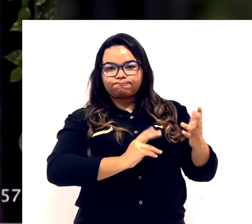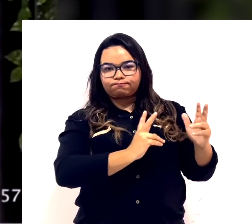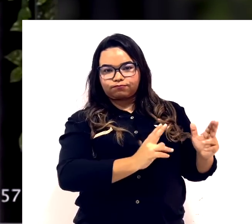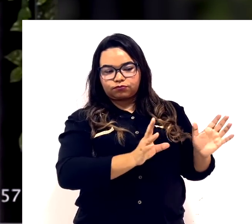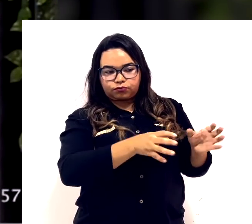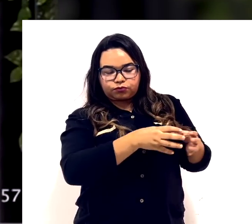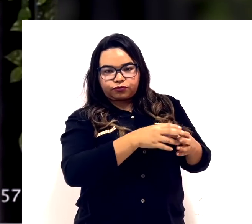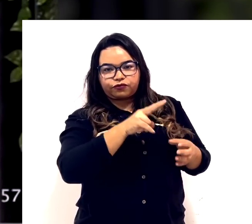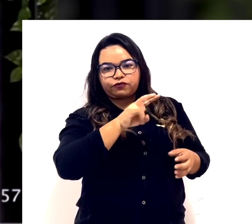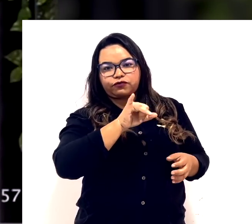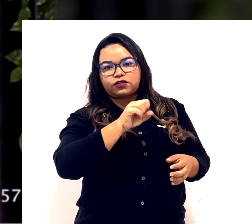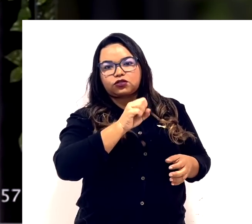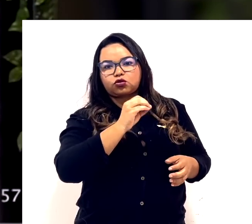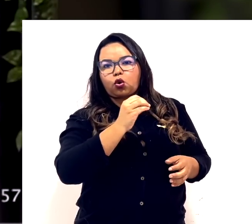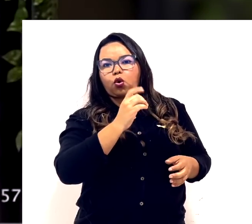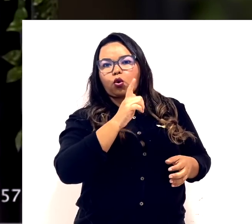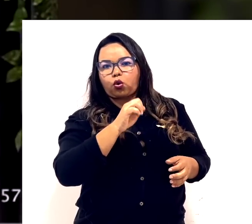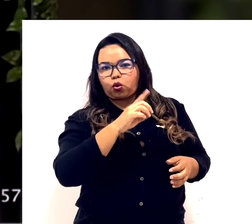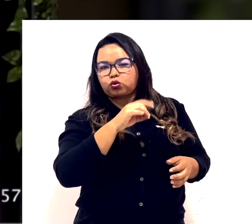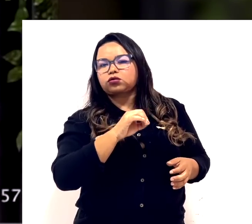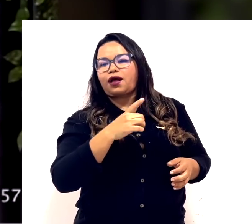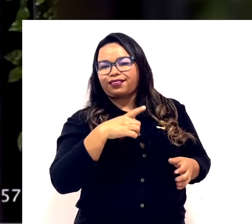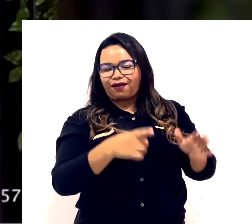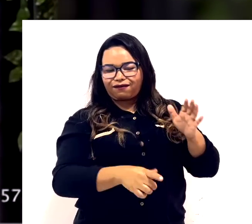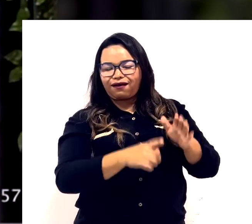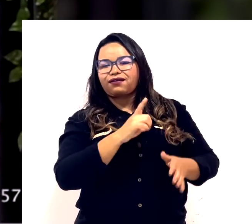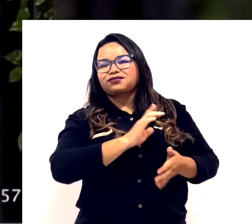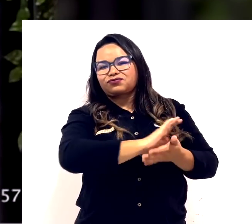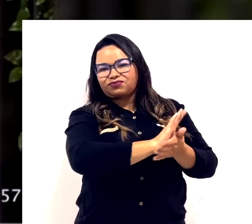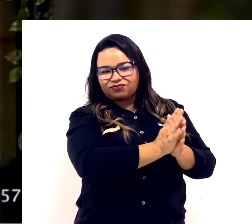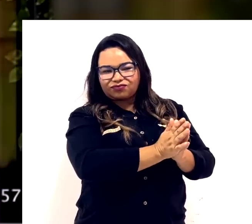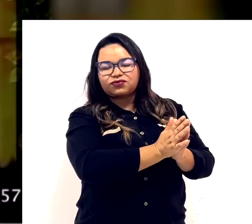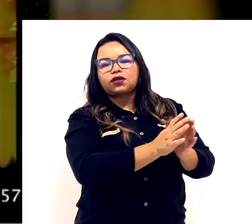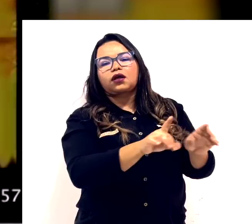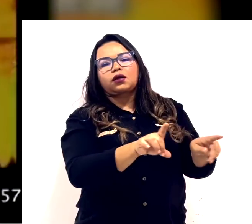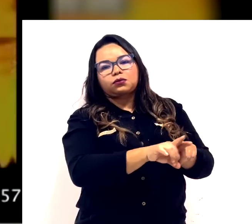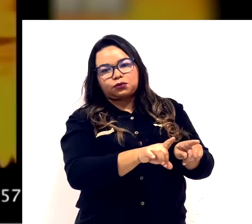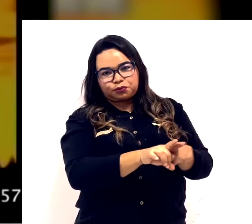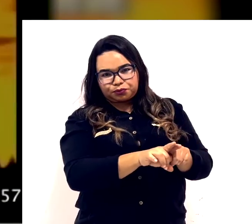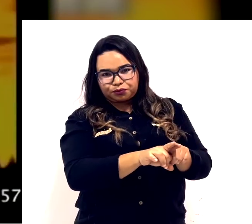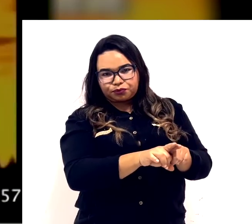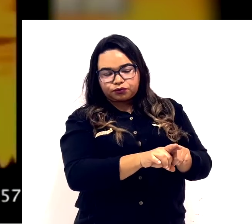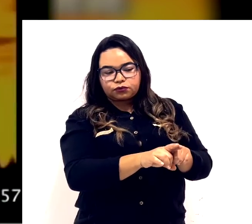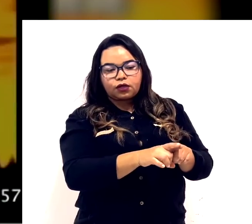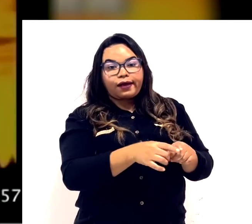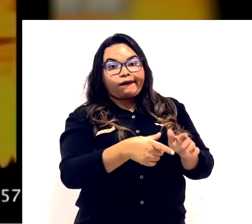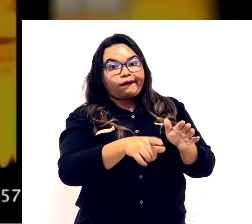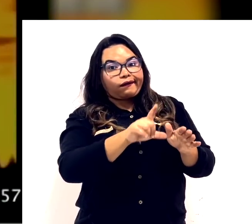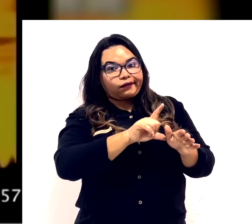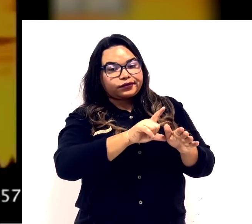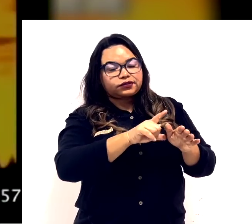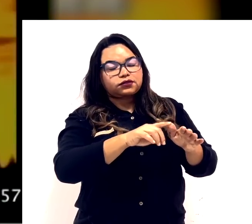subjugação por aqui, antes que estes também se alinhassem com o pensamento do poder do chifre pequeno.